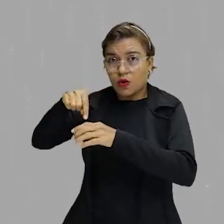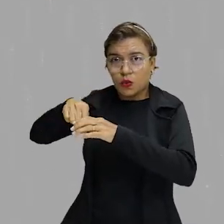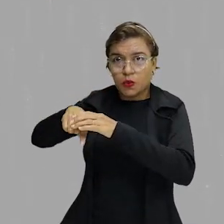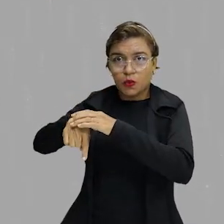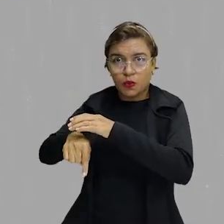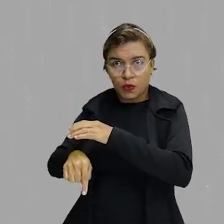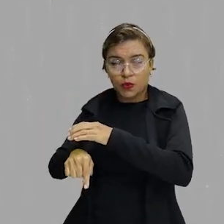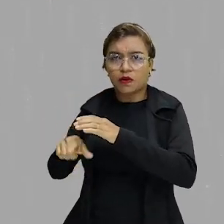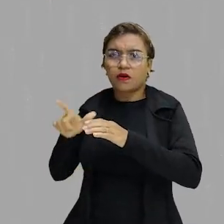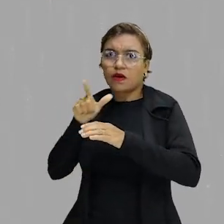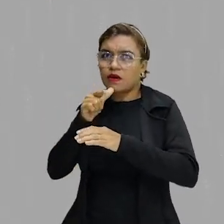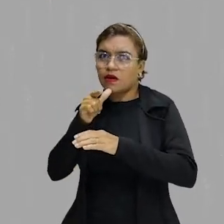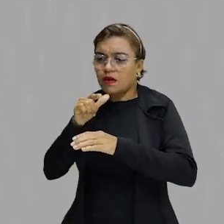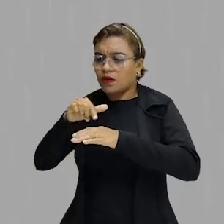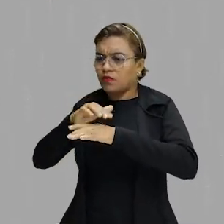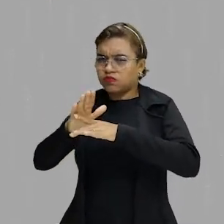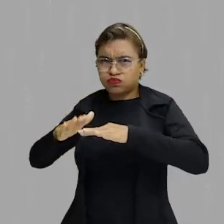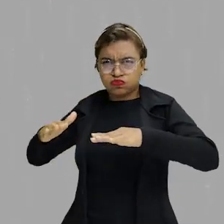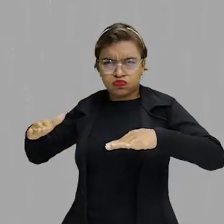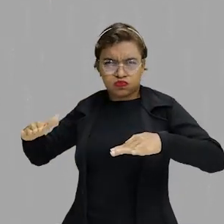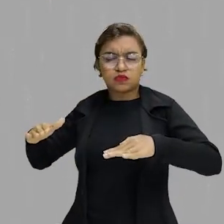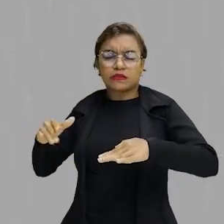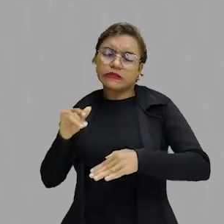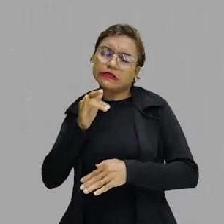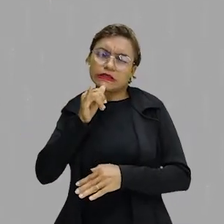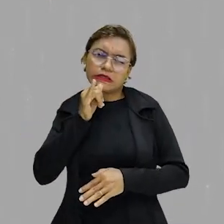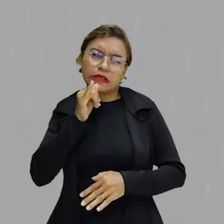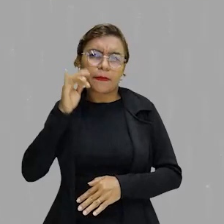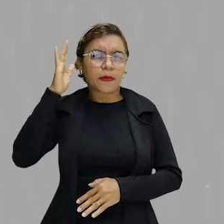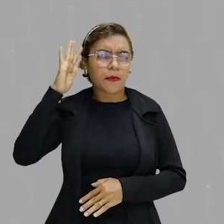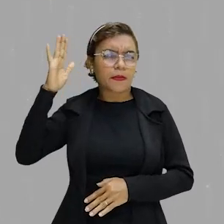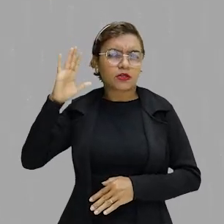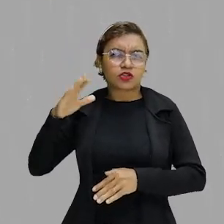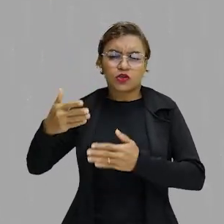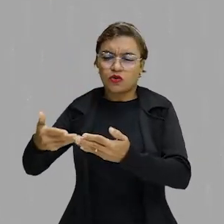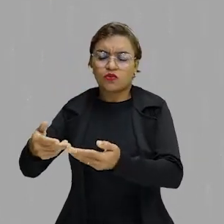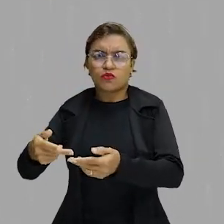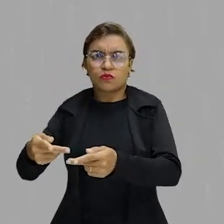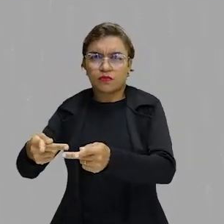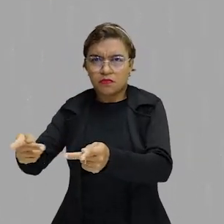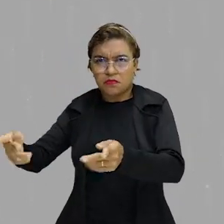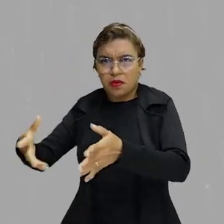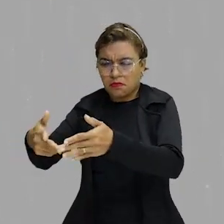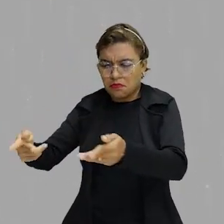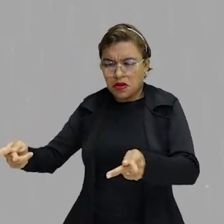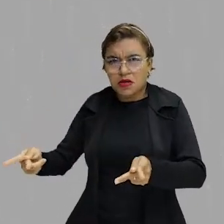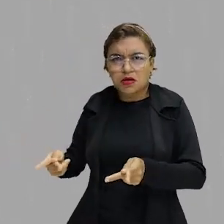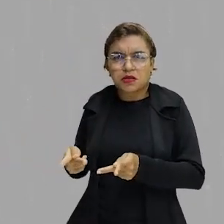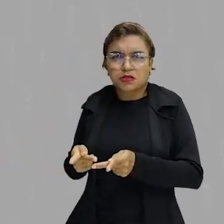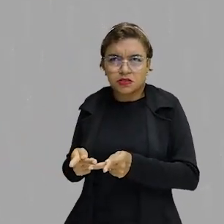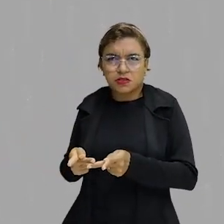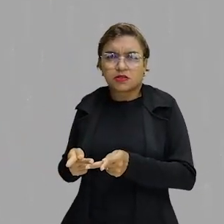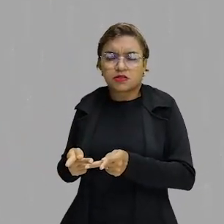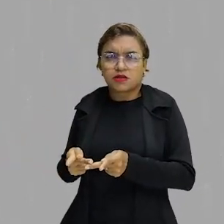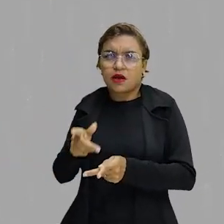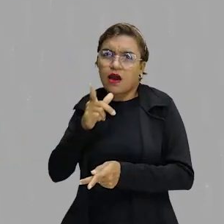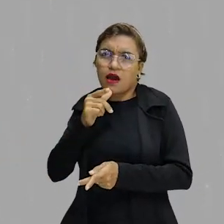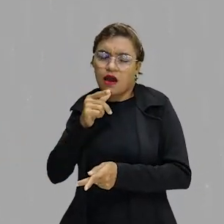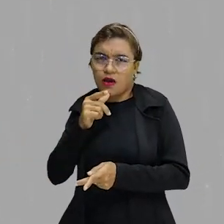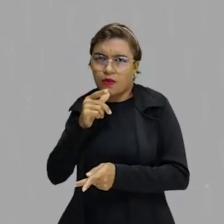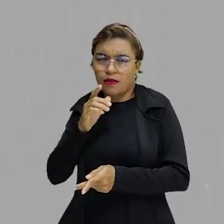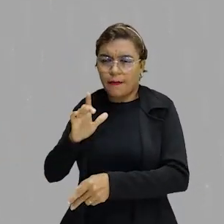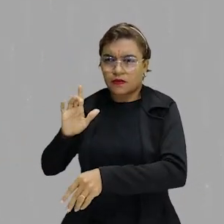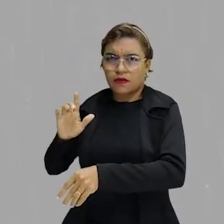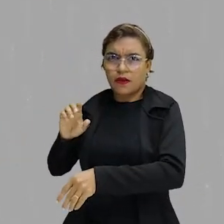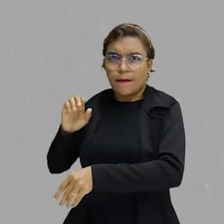do oceano, galera. É só tu imaginar, por exemplo, uma bacia de água, tu dá uma porradinha nela embaixo, ela vai deslocar a água. Vai